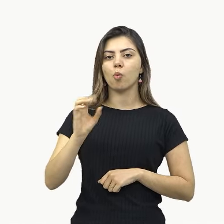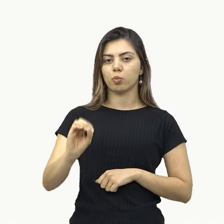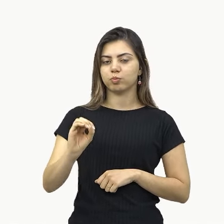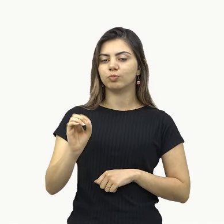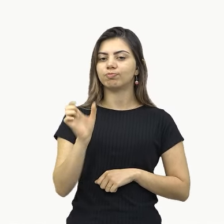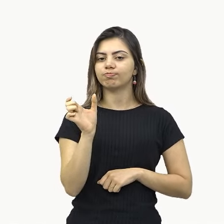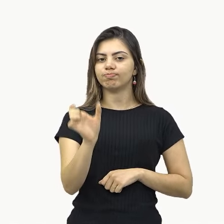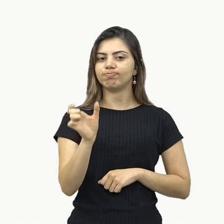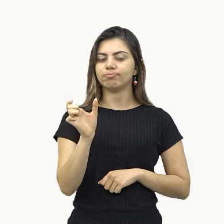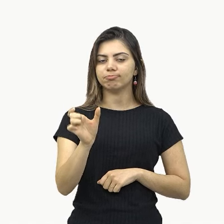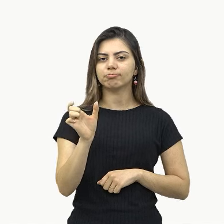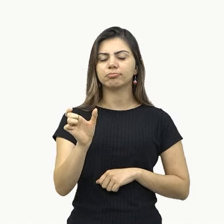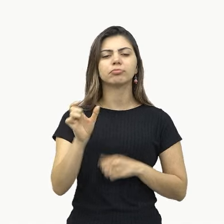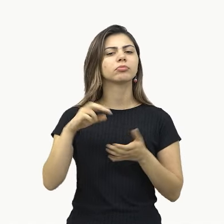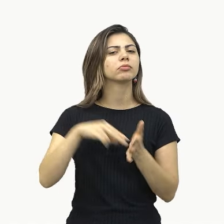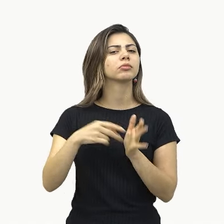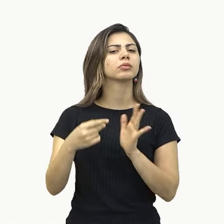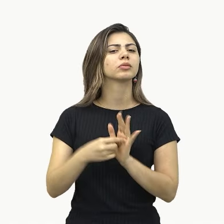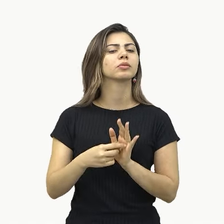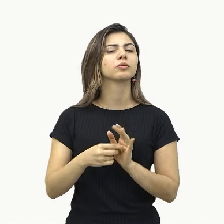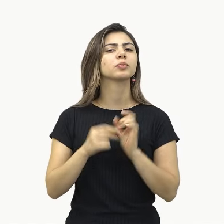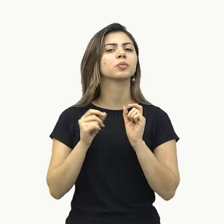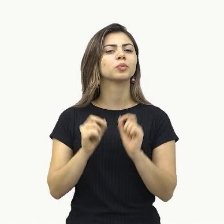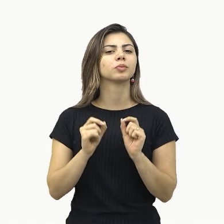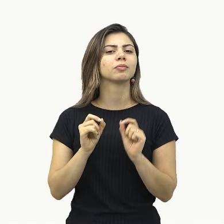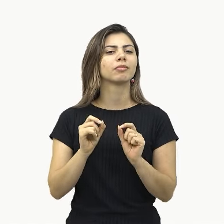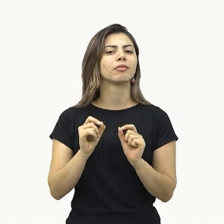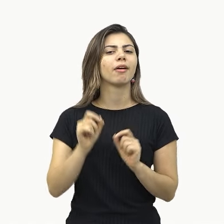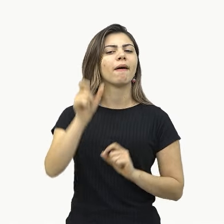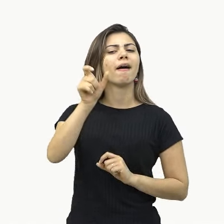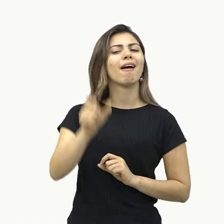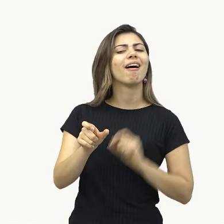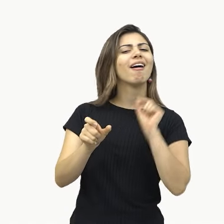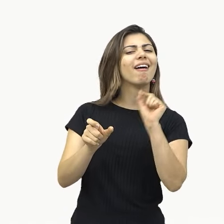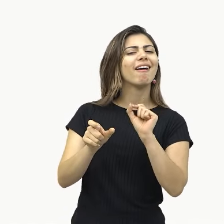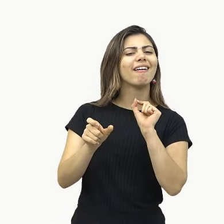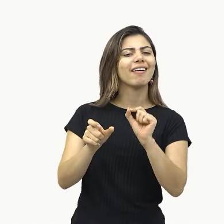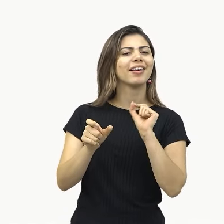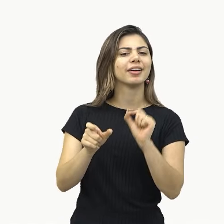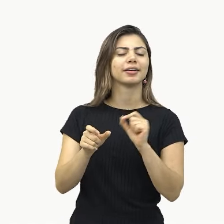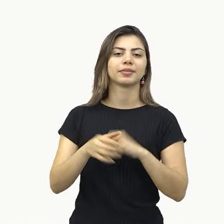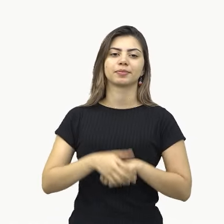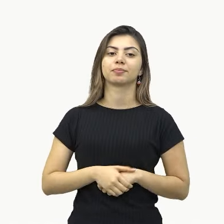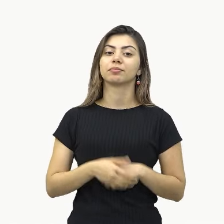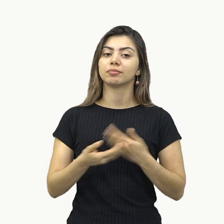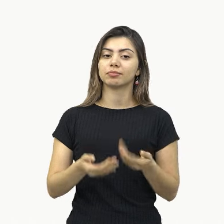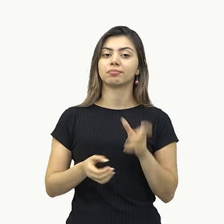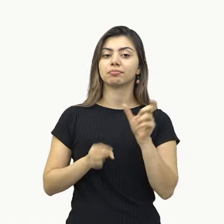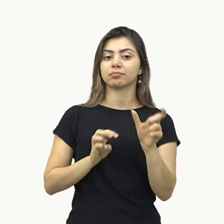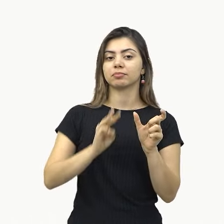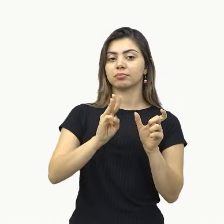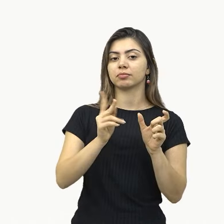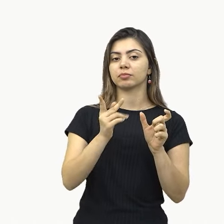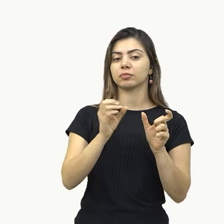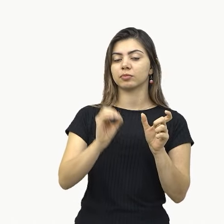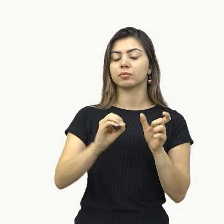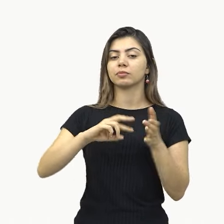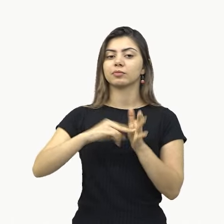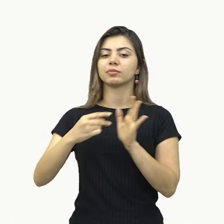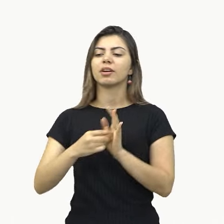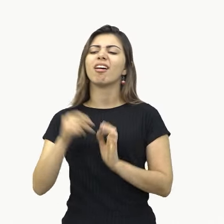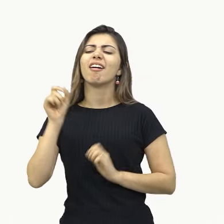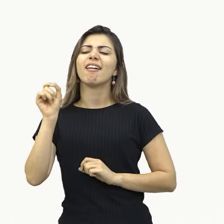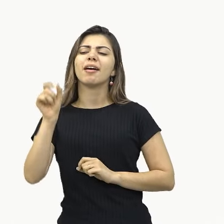Who. Who que significa quem. Who. Olha aqui o exemplo de pergunta com